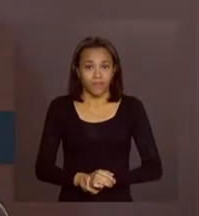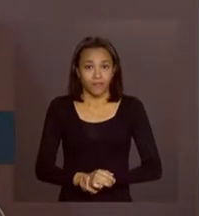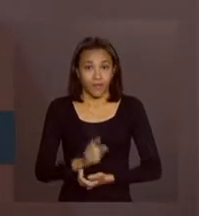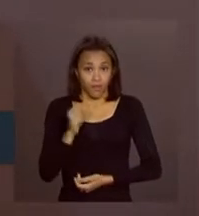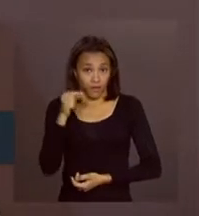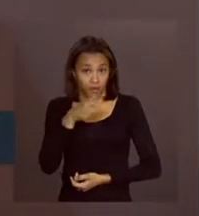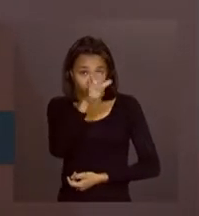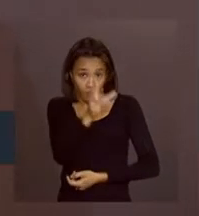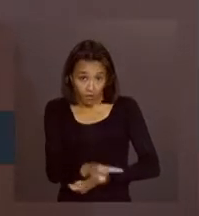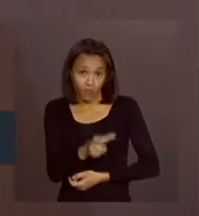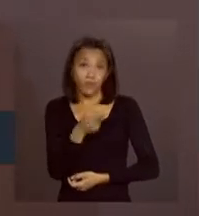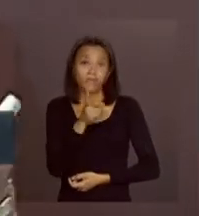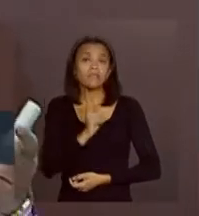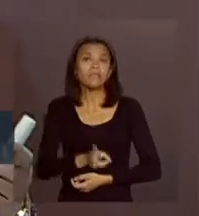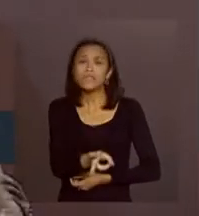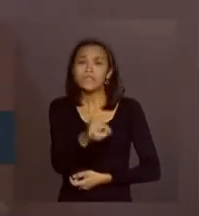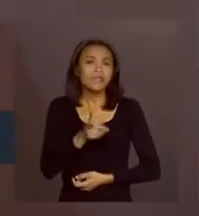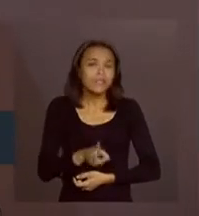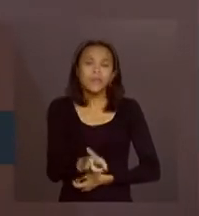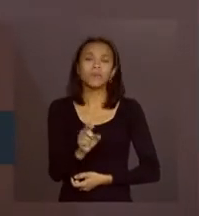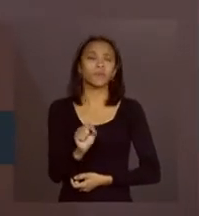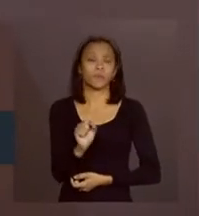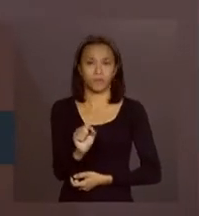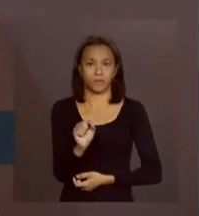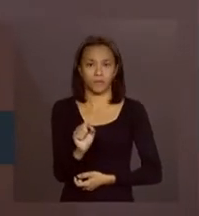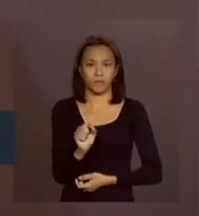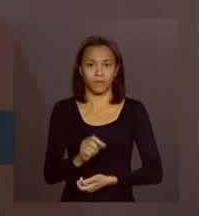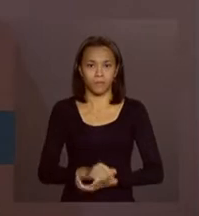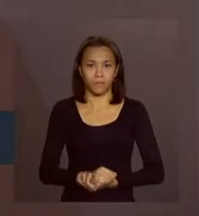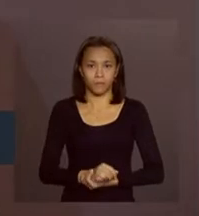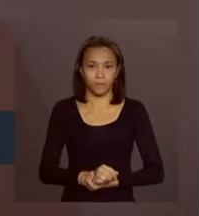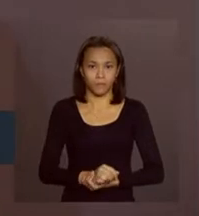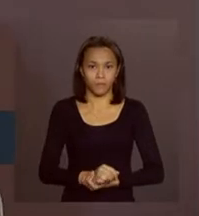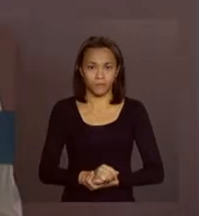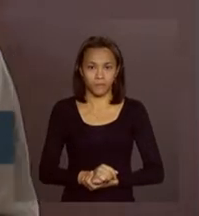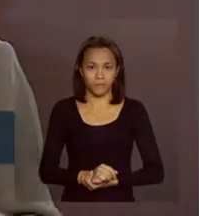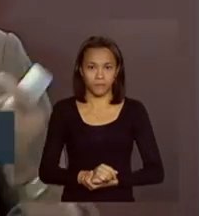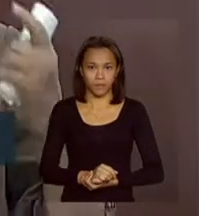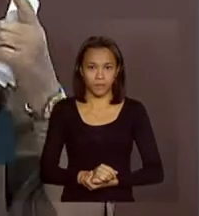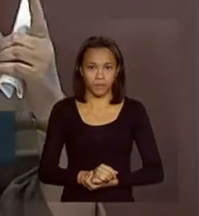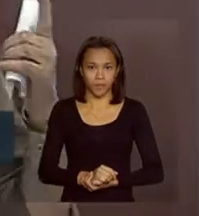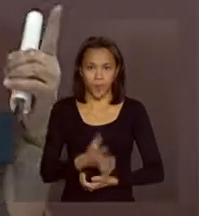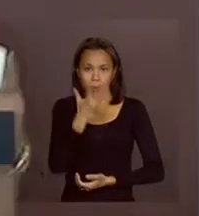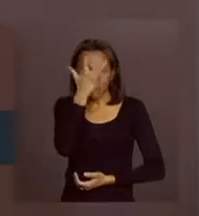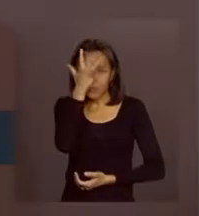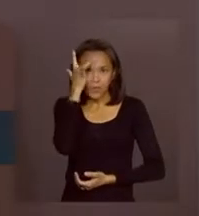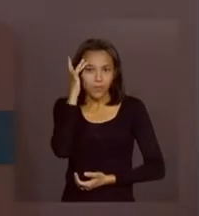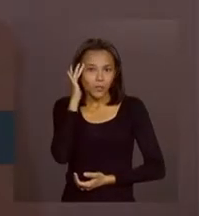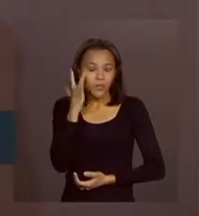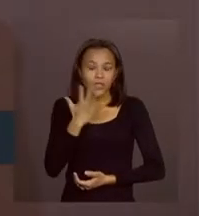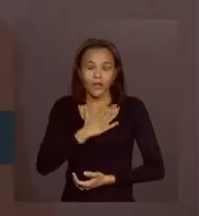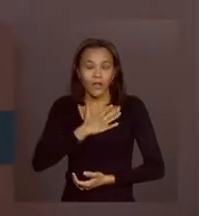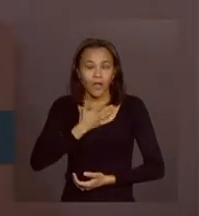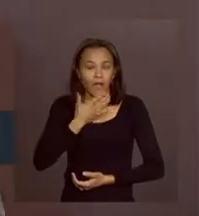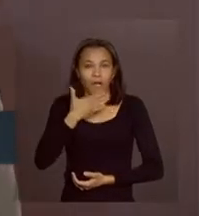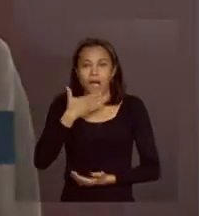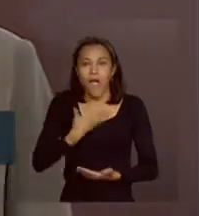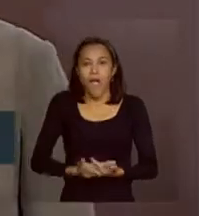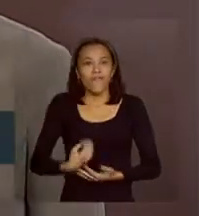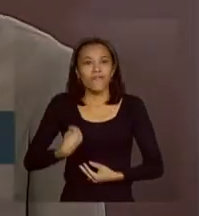ele sempre foi um grande é um grande degustador da vida